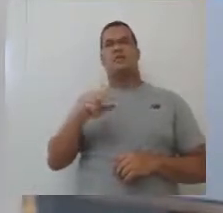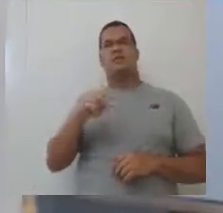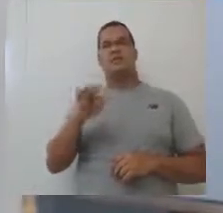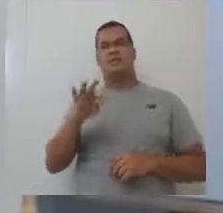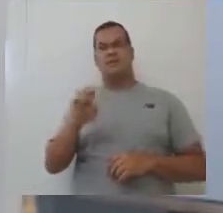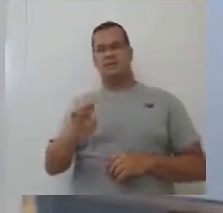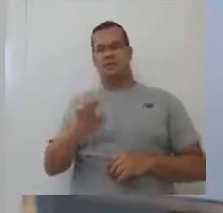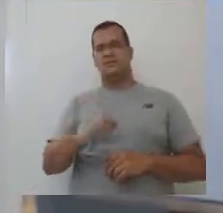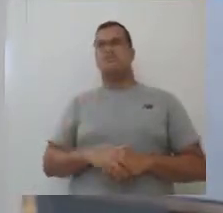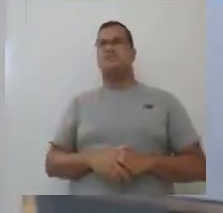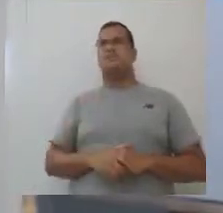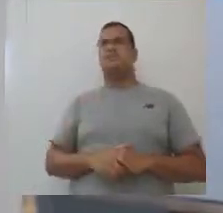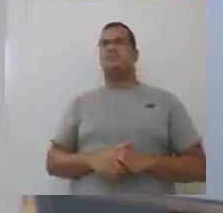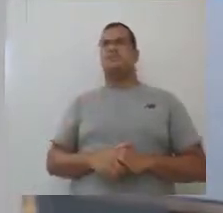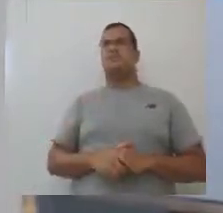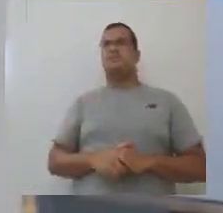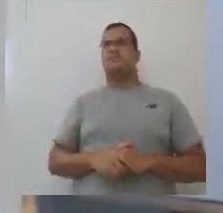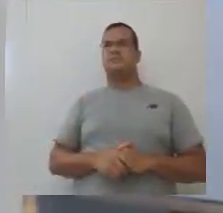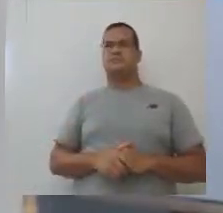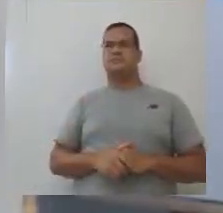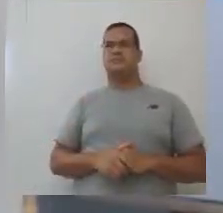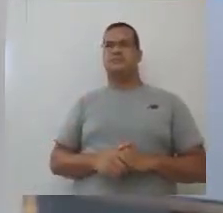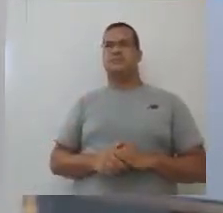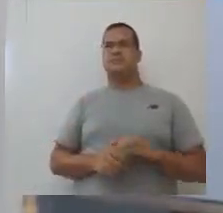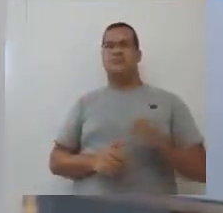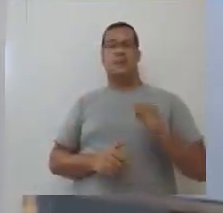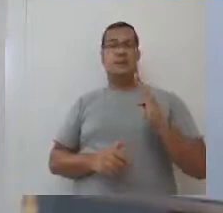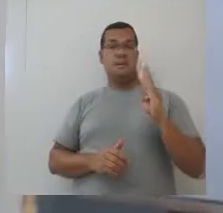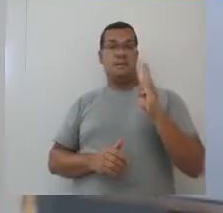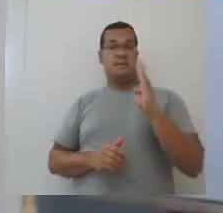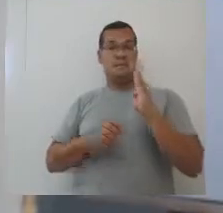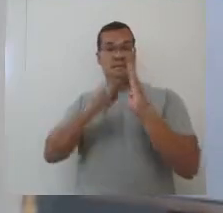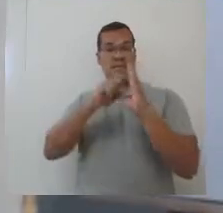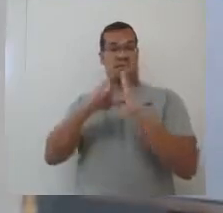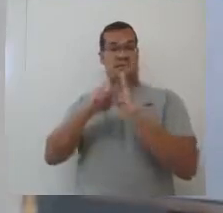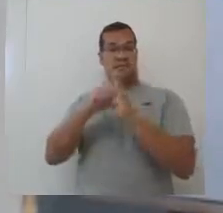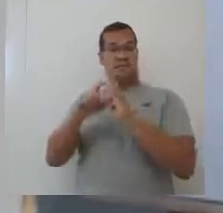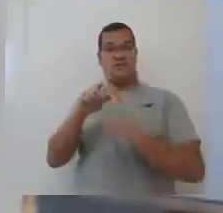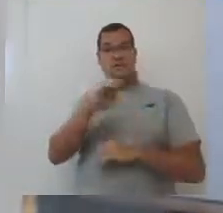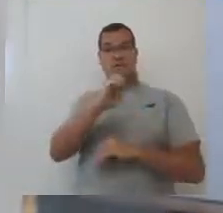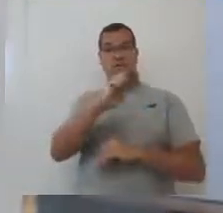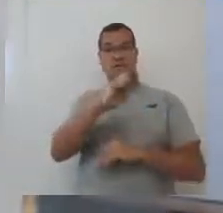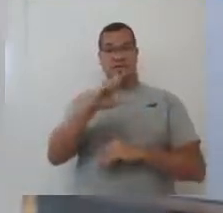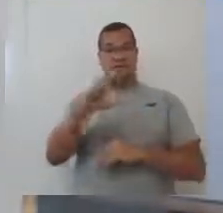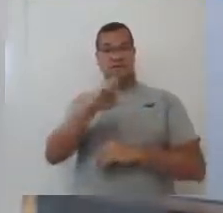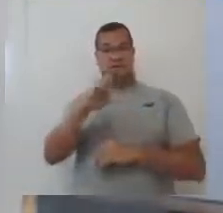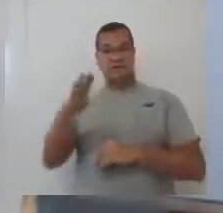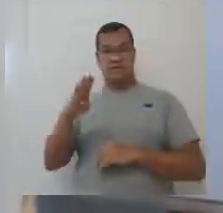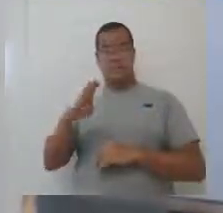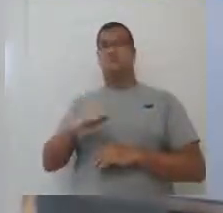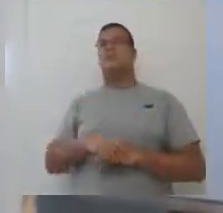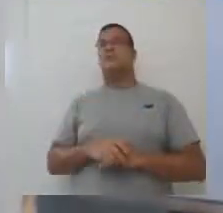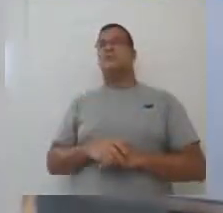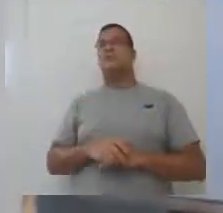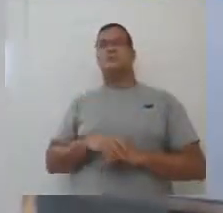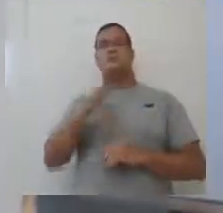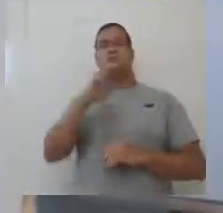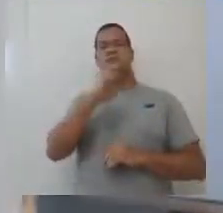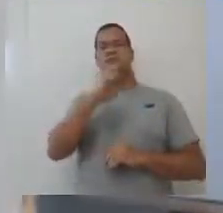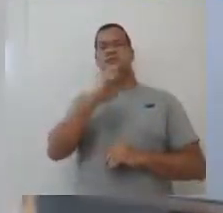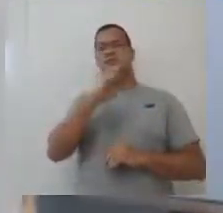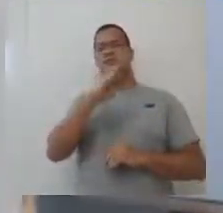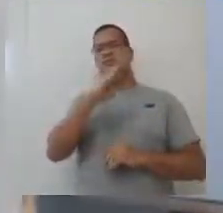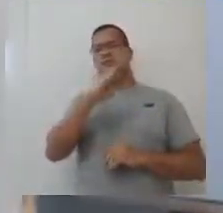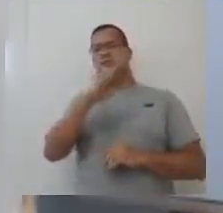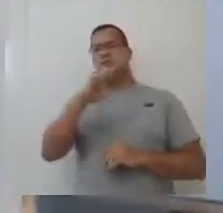que eu vou chamar. Ela pode ser bezão, bezão se for pura, bezão, bezinho se for híbrida. Lembrem que toda